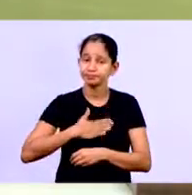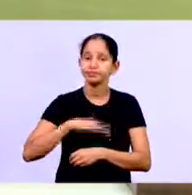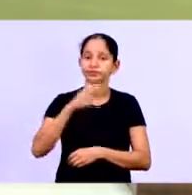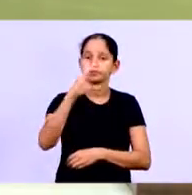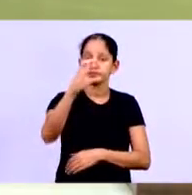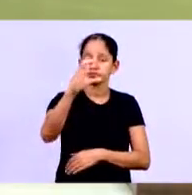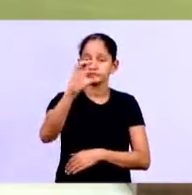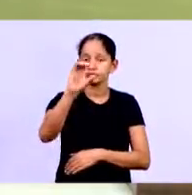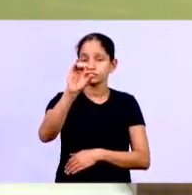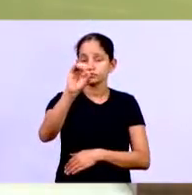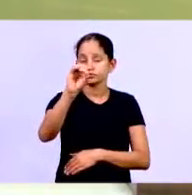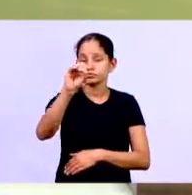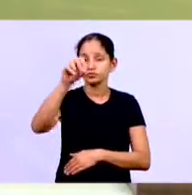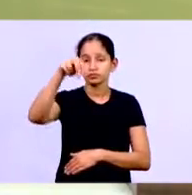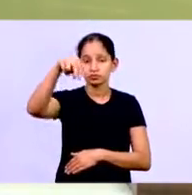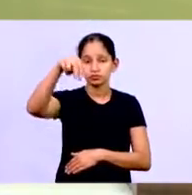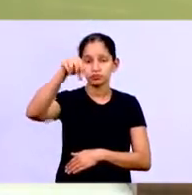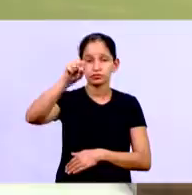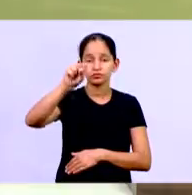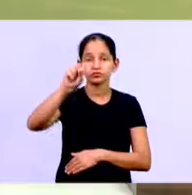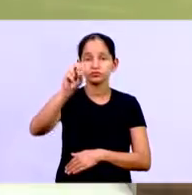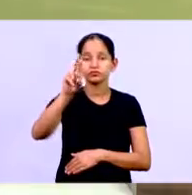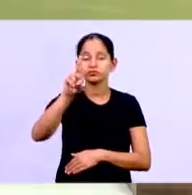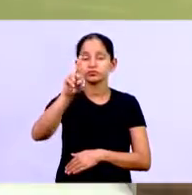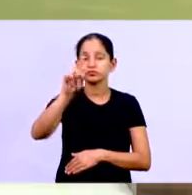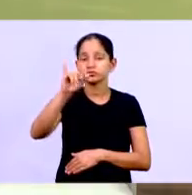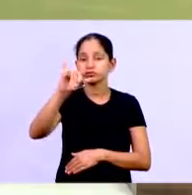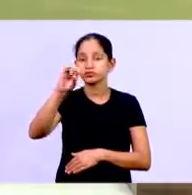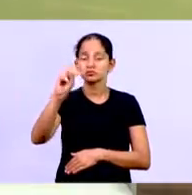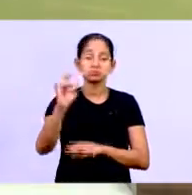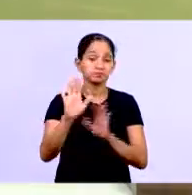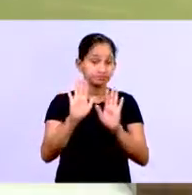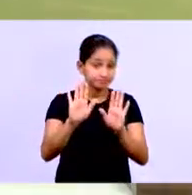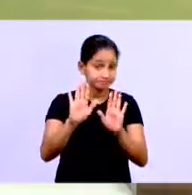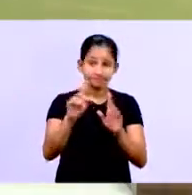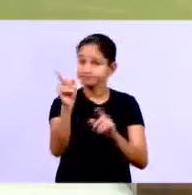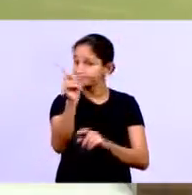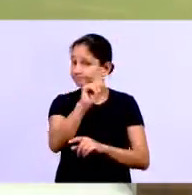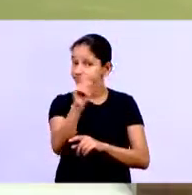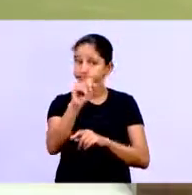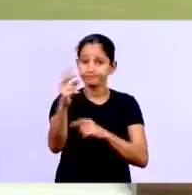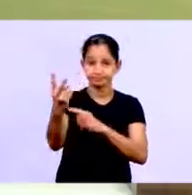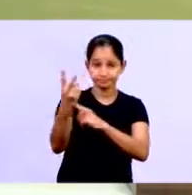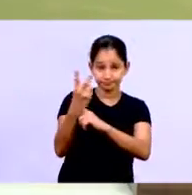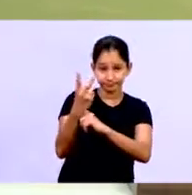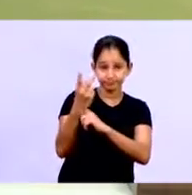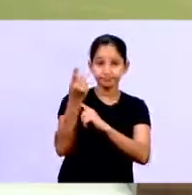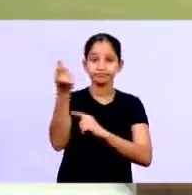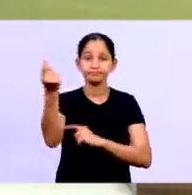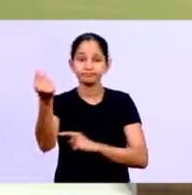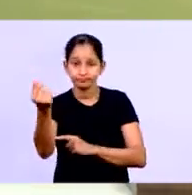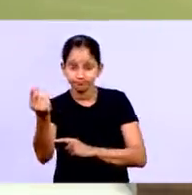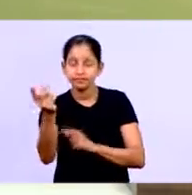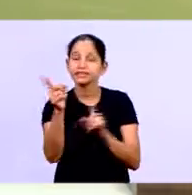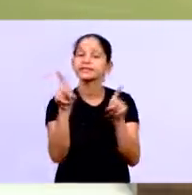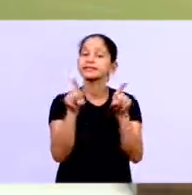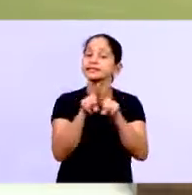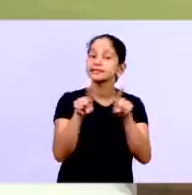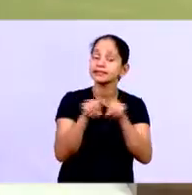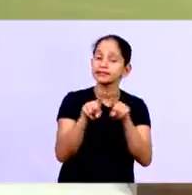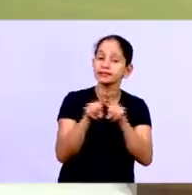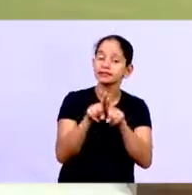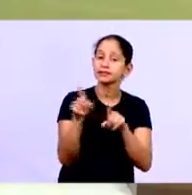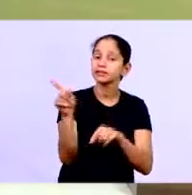Consórcio, você não está tomando um dinheiro emprestado ou você não está pegando um bem que não é seu para poder utilizar. Então,